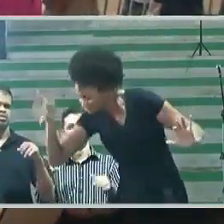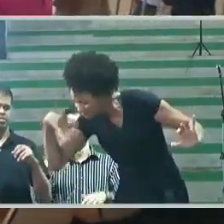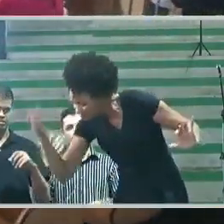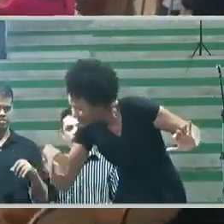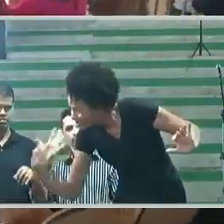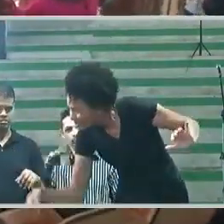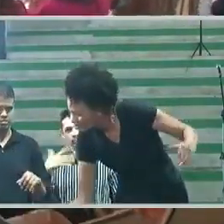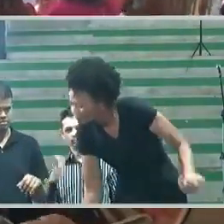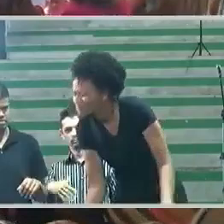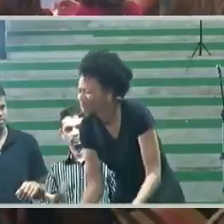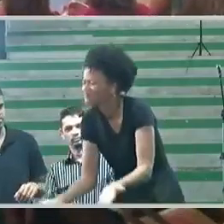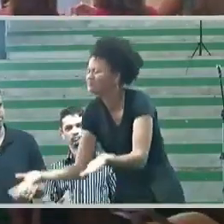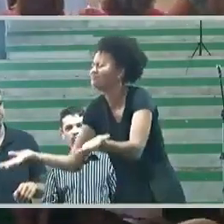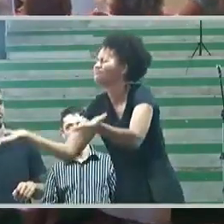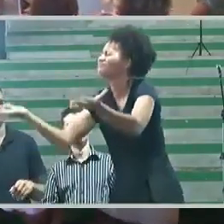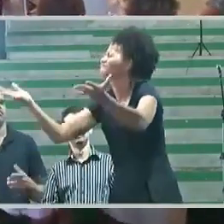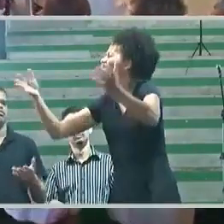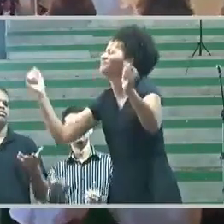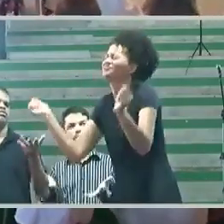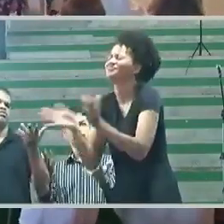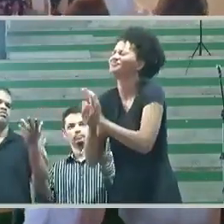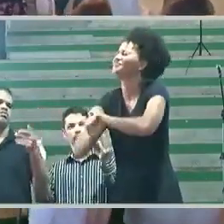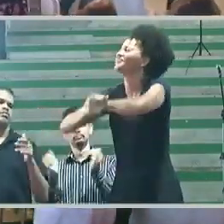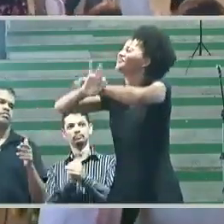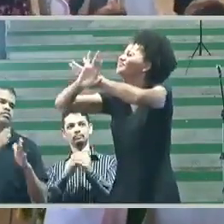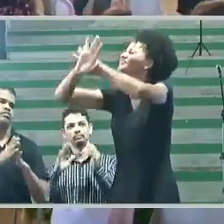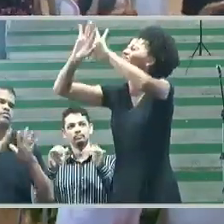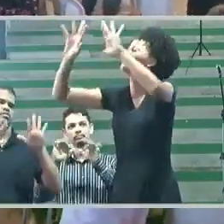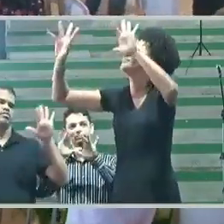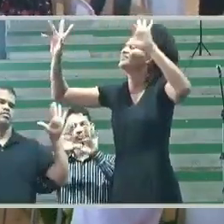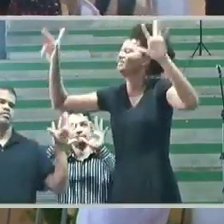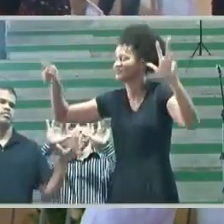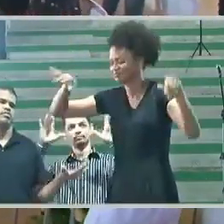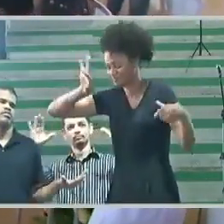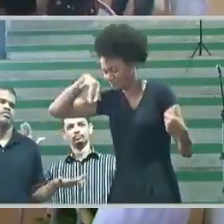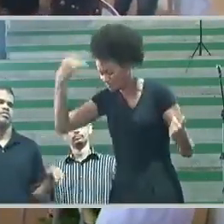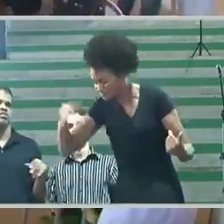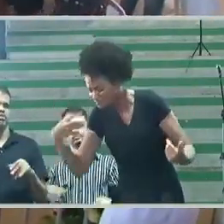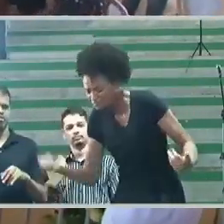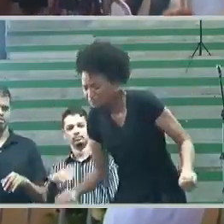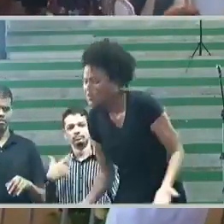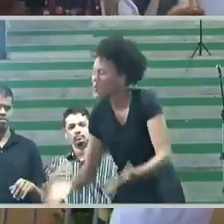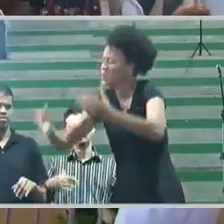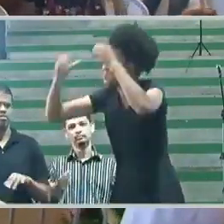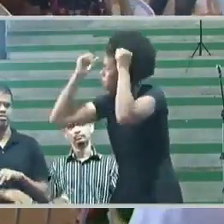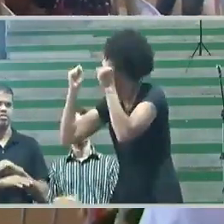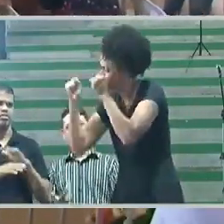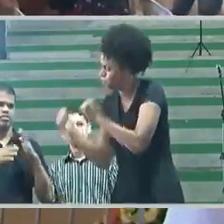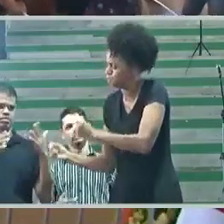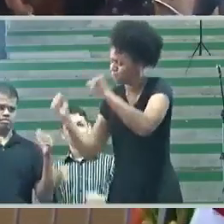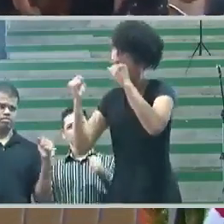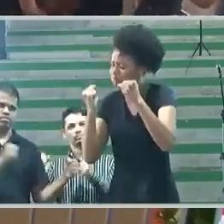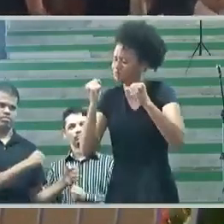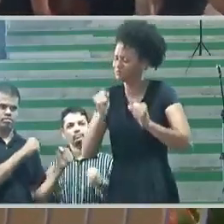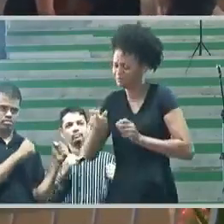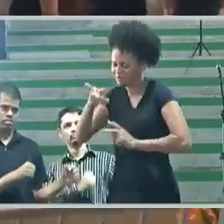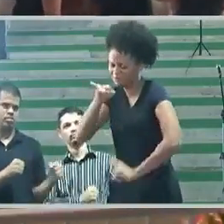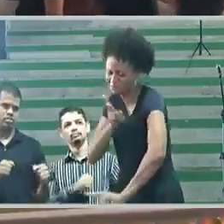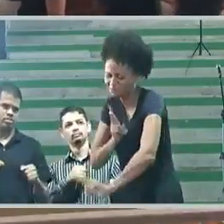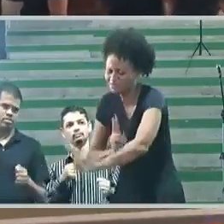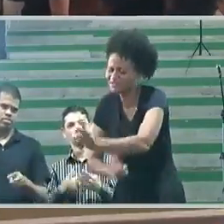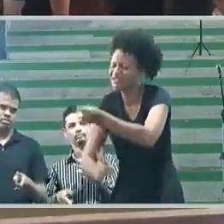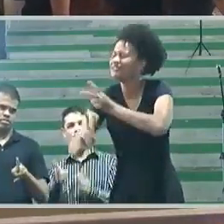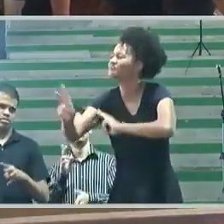Eles cantando aleluia e a gente dando glória, vai. Eles cantando aleluia e a gente dando glória.